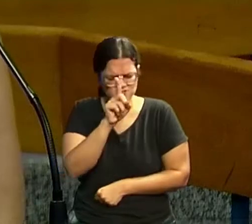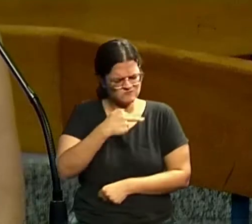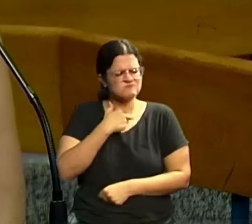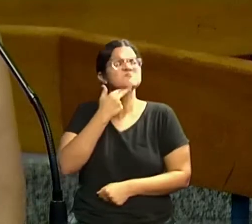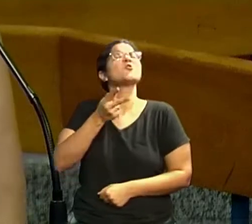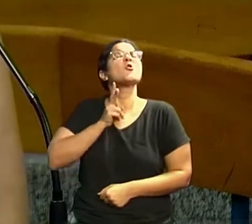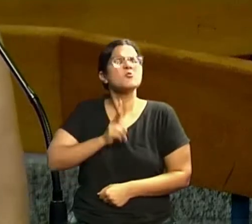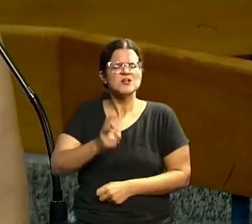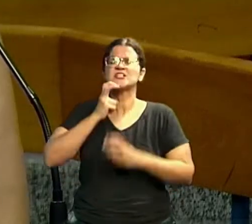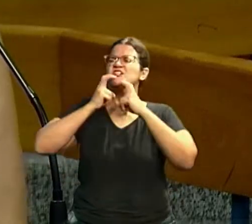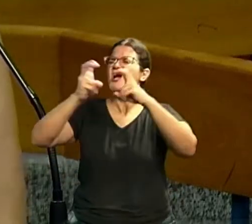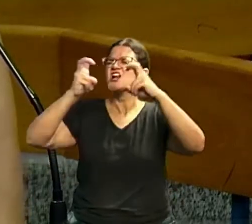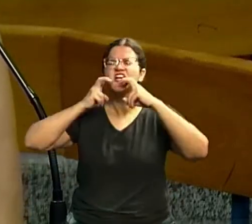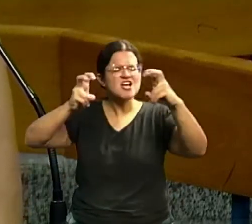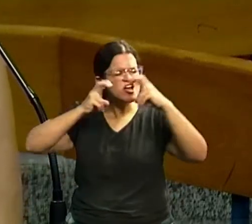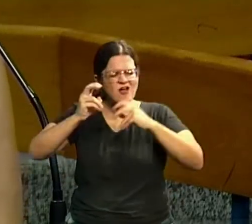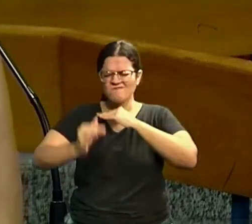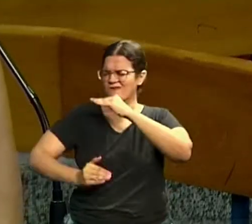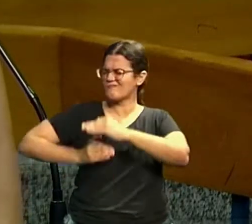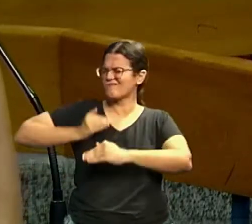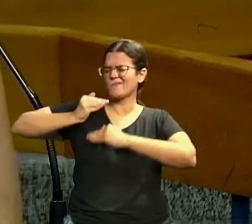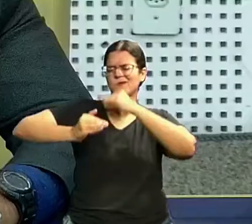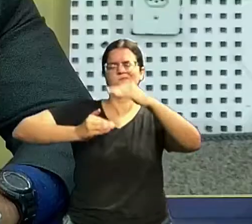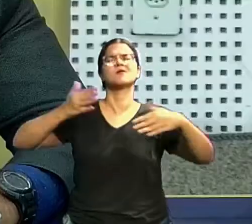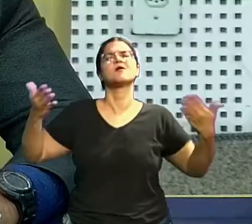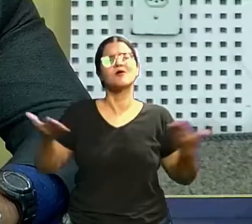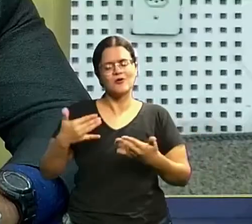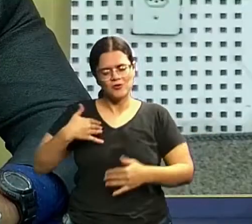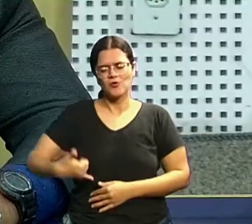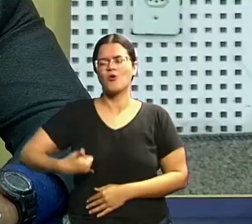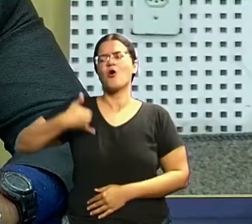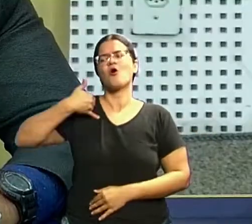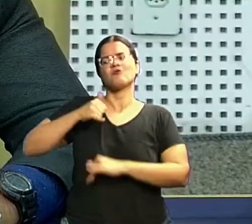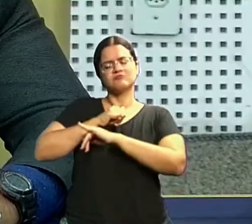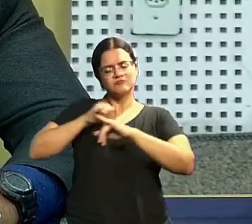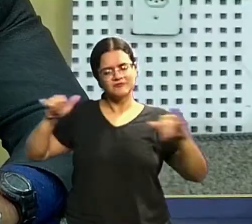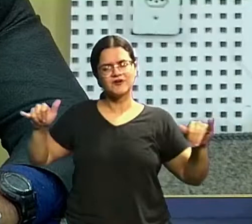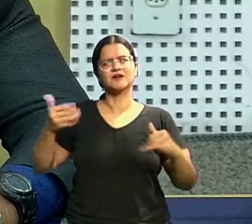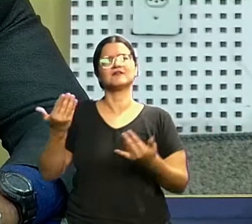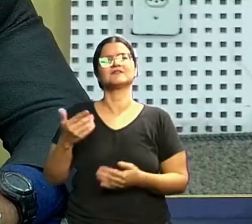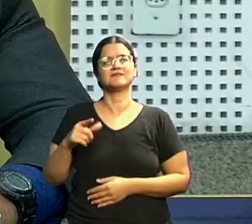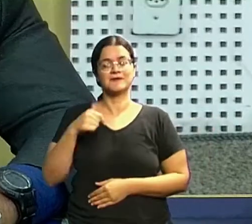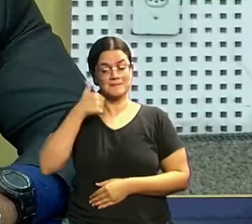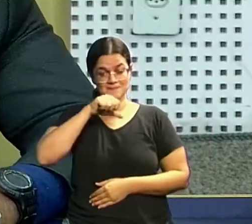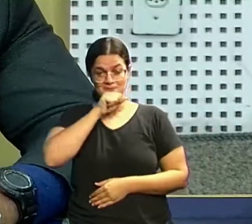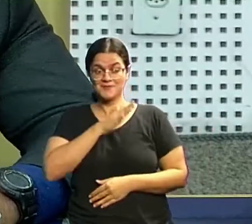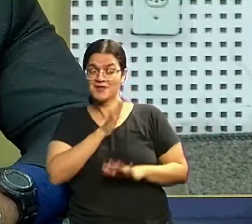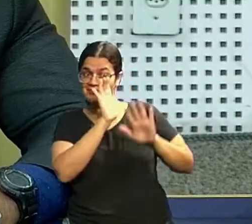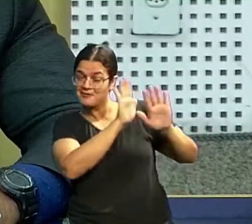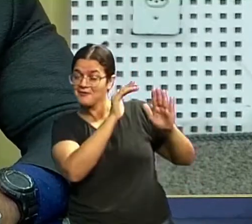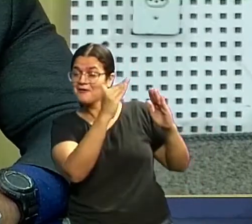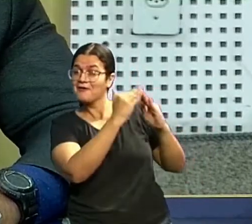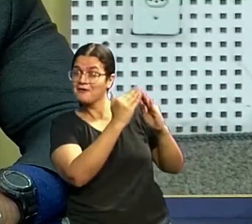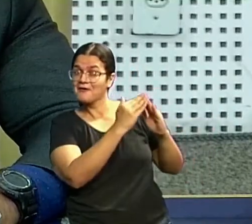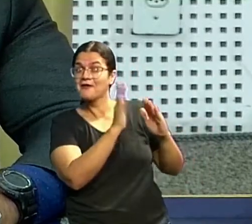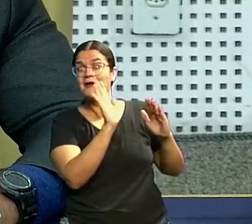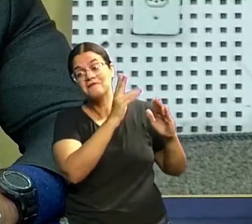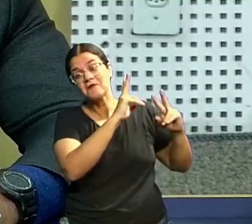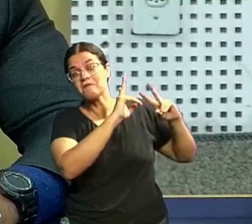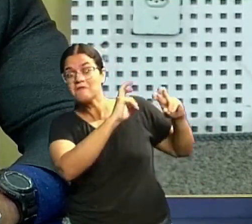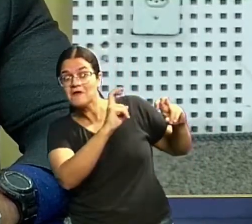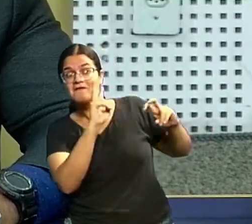dela, ela falava, gritava e venceu. E hoje eu tenho orgulho de dizer isso para você nessa casa. Está lá em casa minha mãe, talvez esteja me ouvindo falar